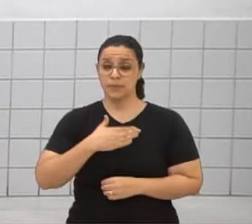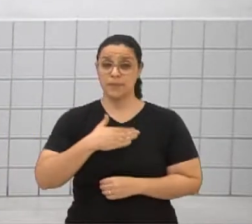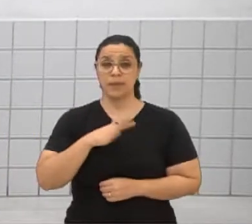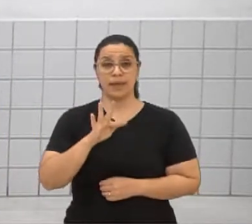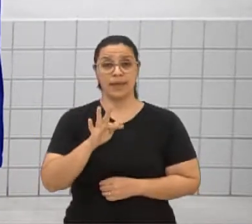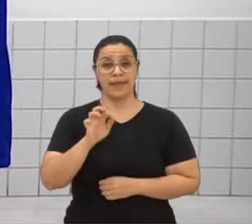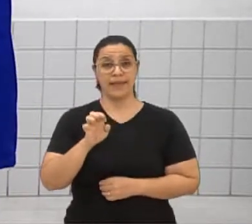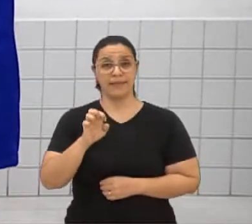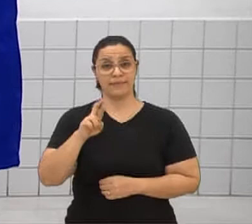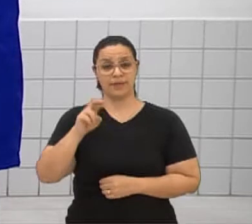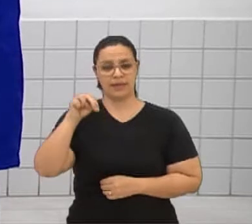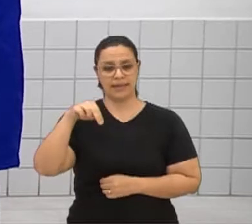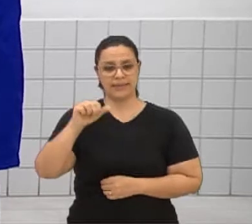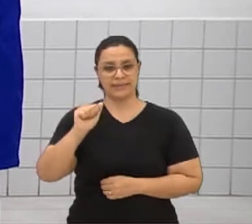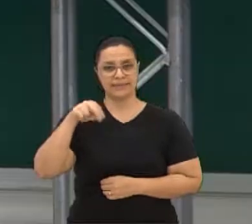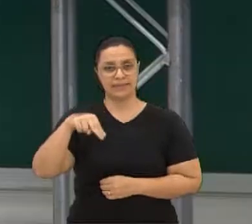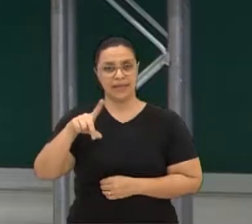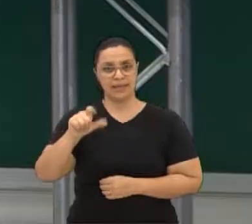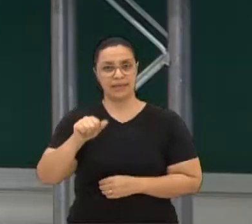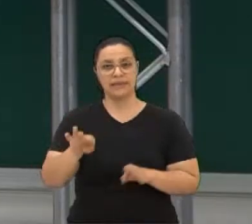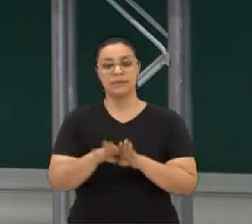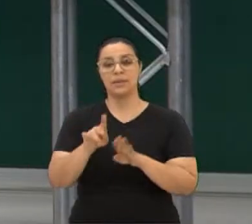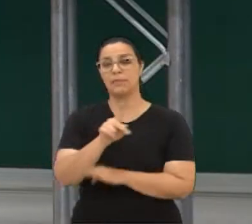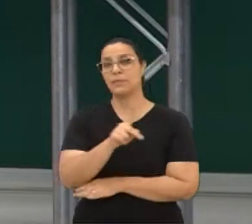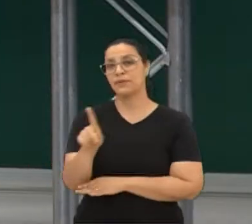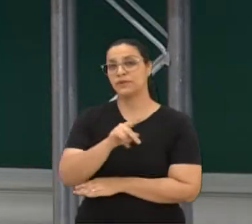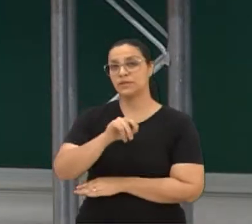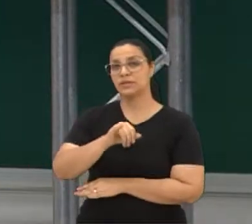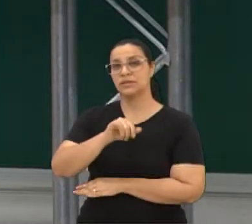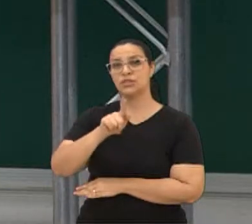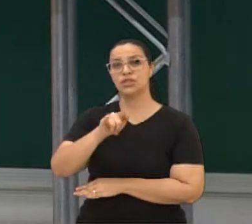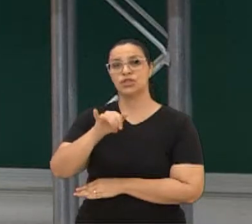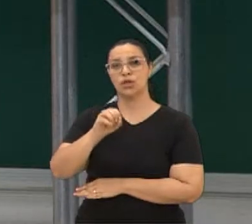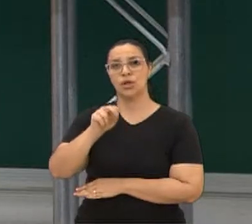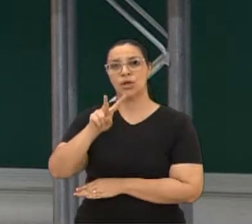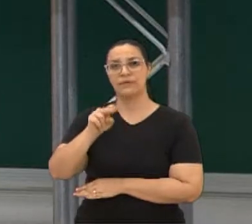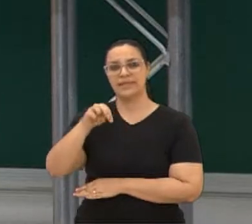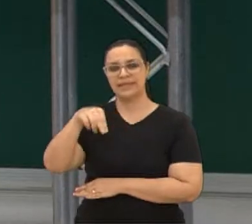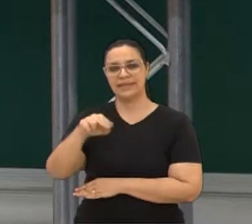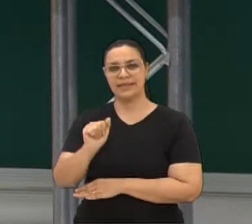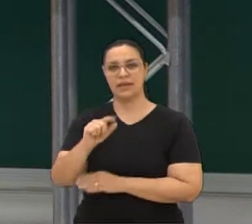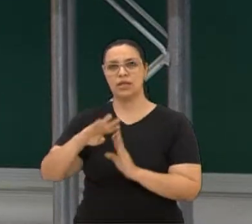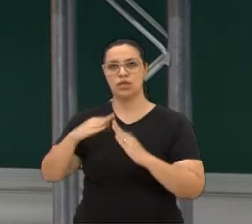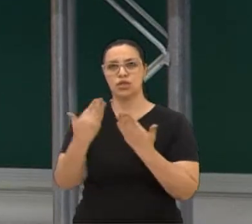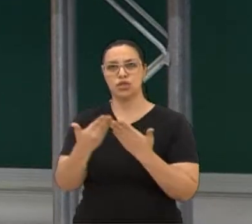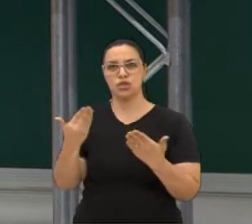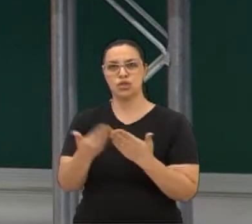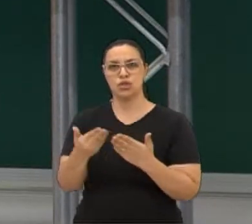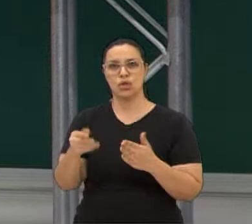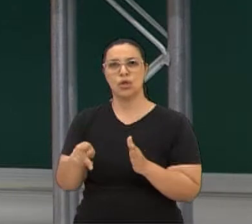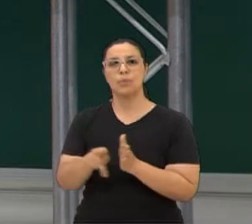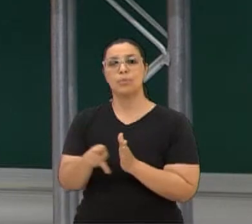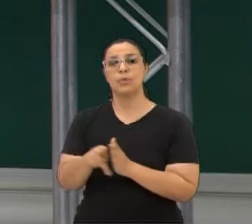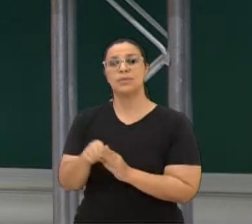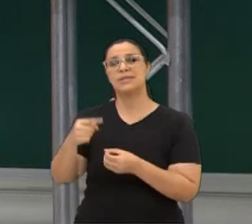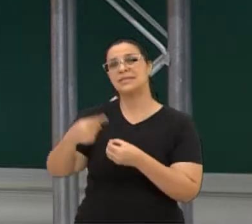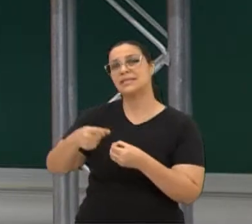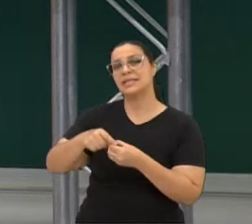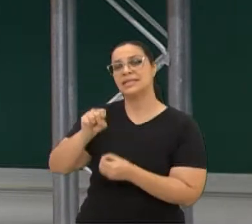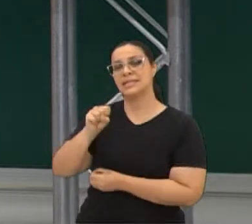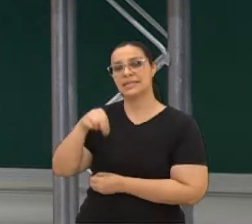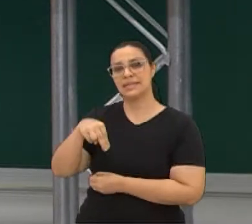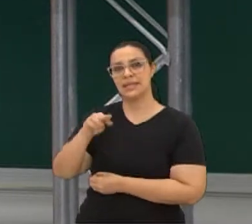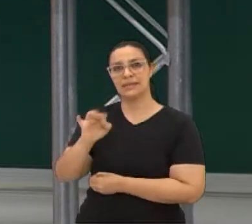mim Fernanda aí para minha pizza Giovana da Escola Estadual Marquês de Maricá Santa